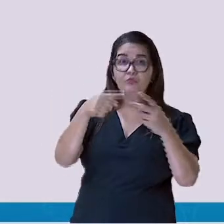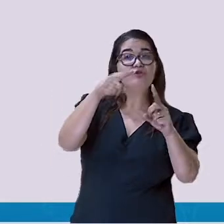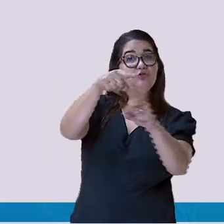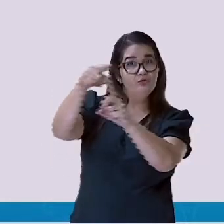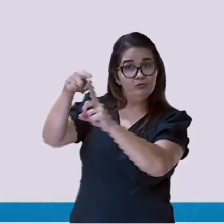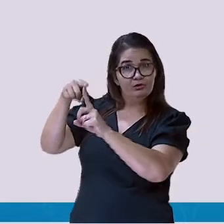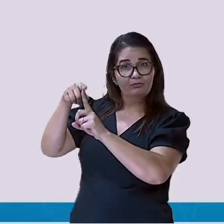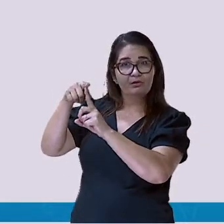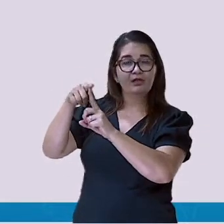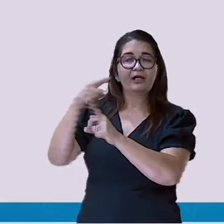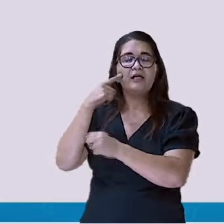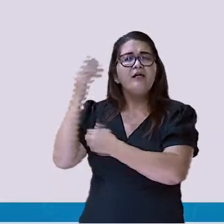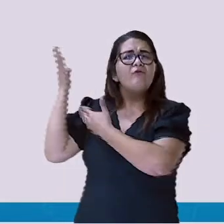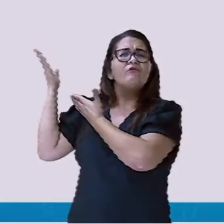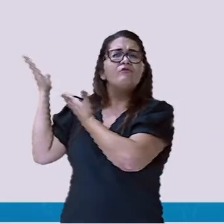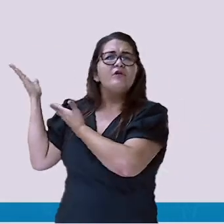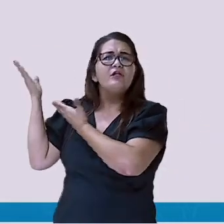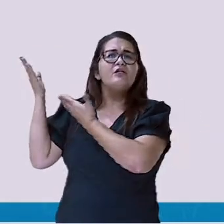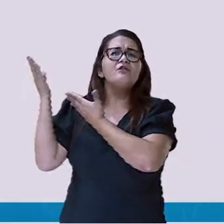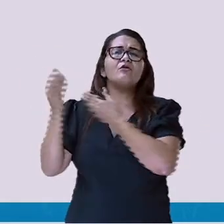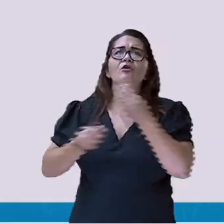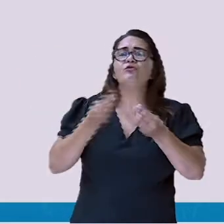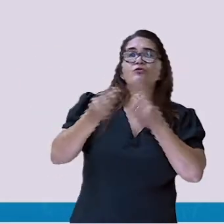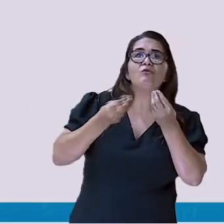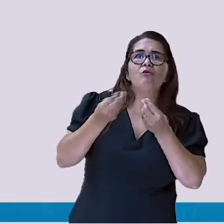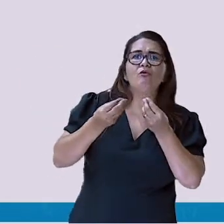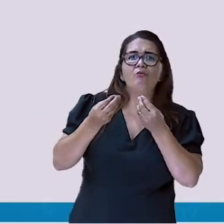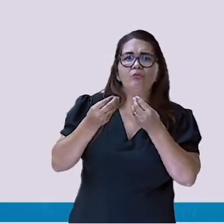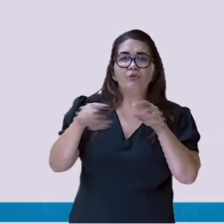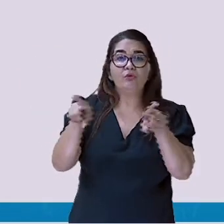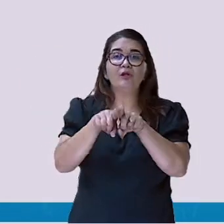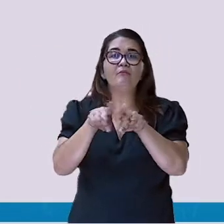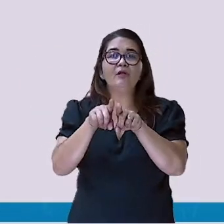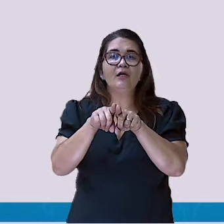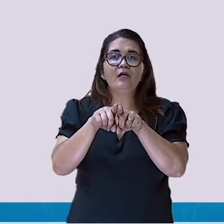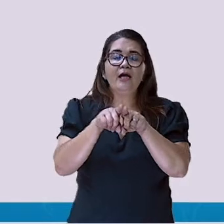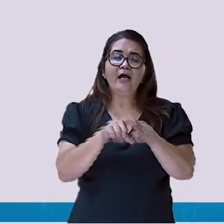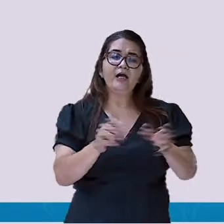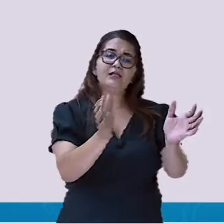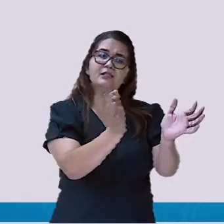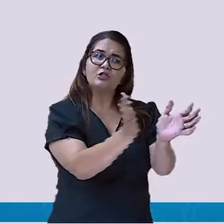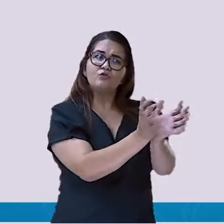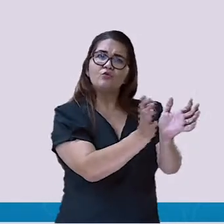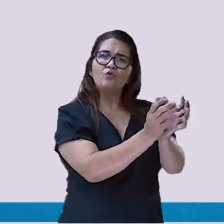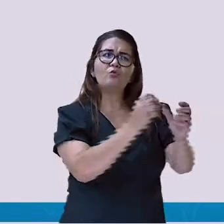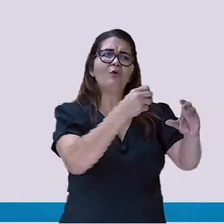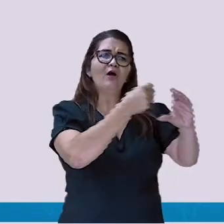e complexas. O que quer dizer uma formação complexa? Onde não há uma característica específica,